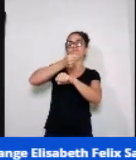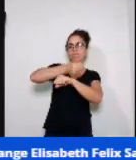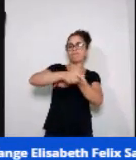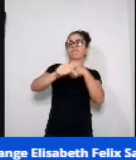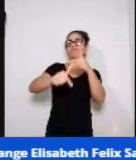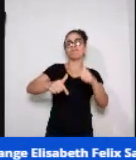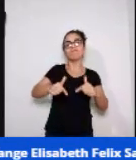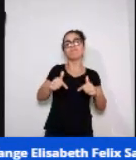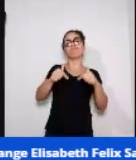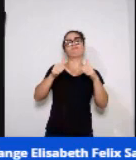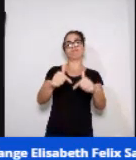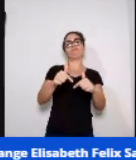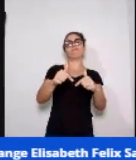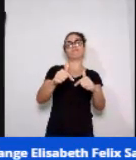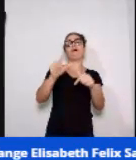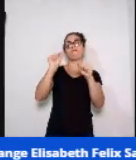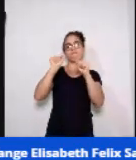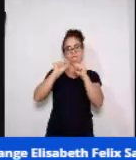que